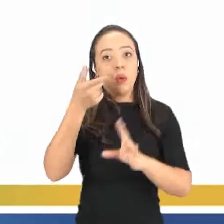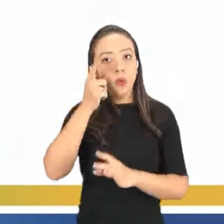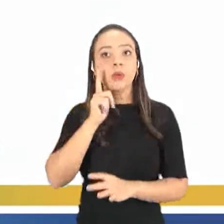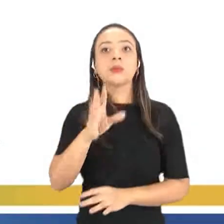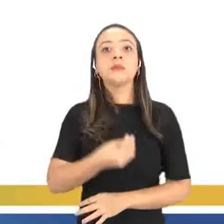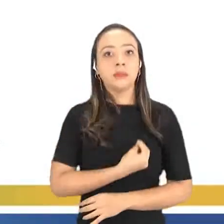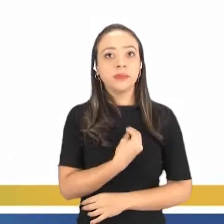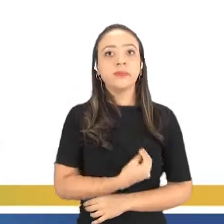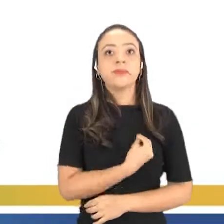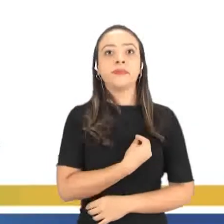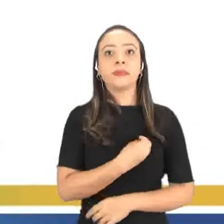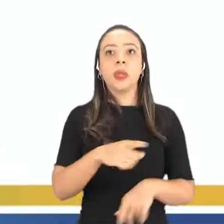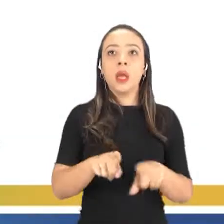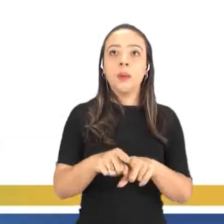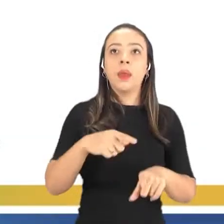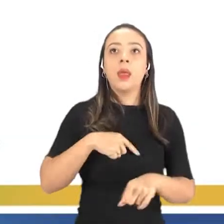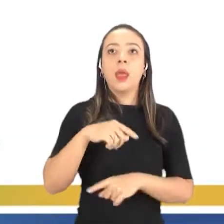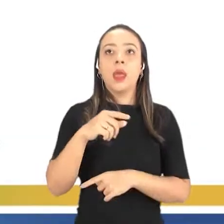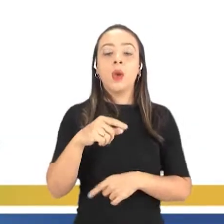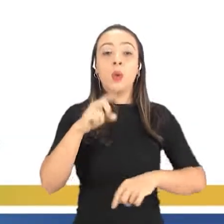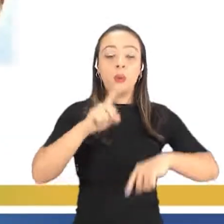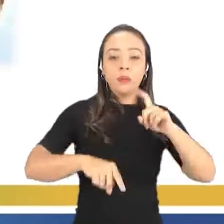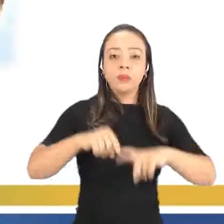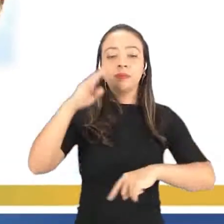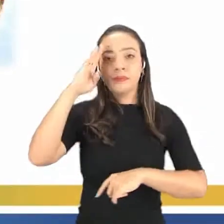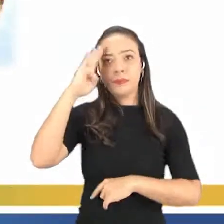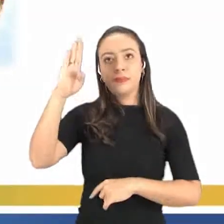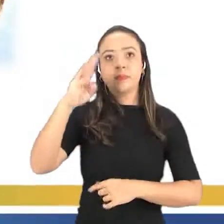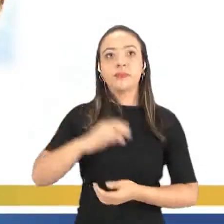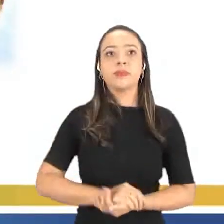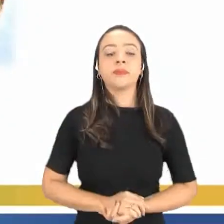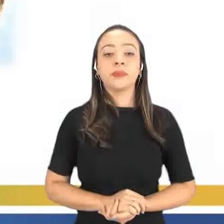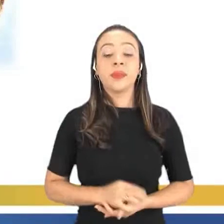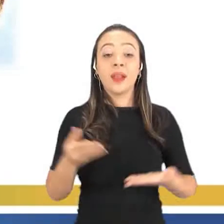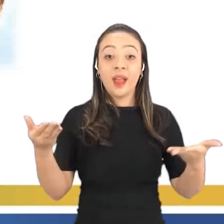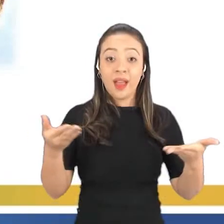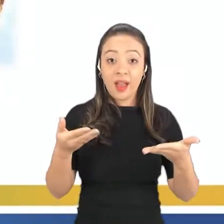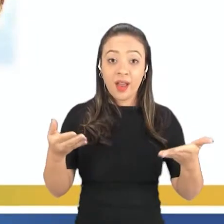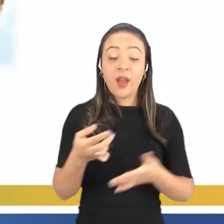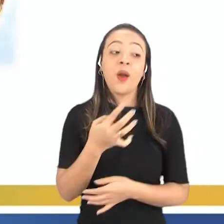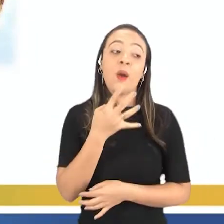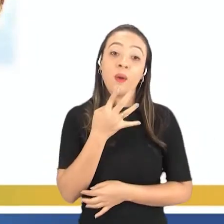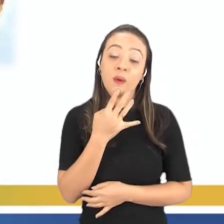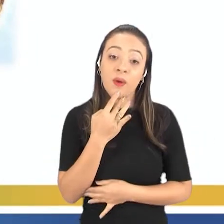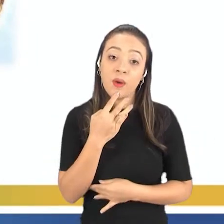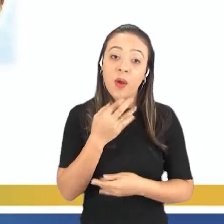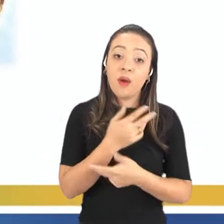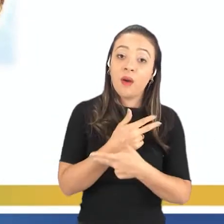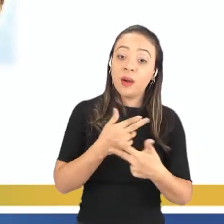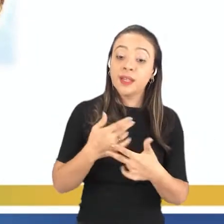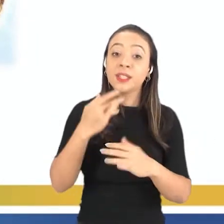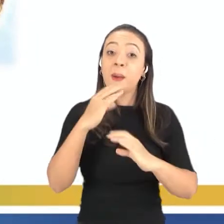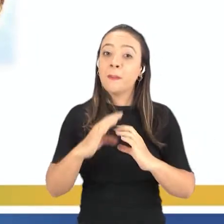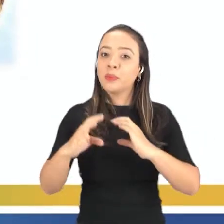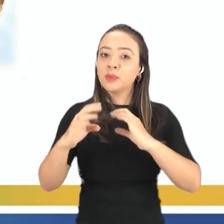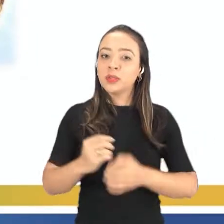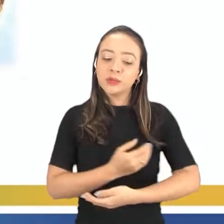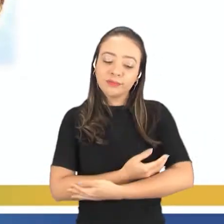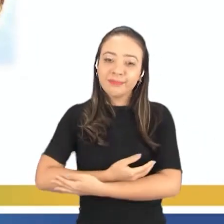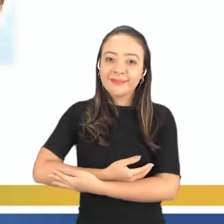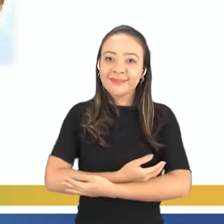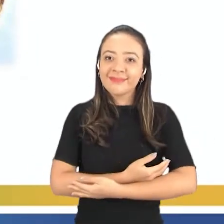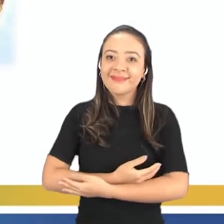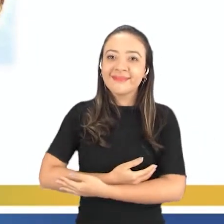é o principal instrumento dessa dança. Bem, vamos aqui conhecer algumas canções de niná,